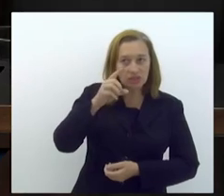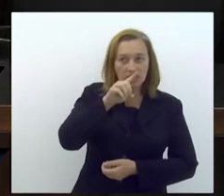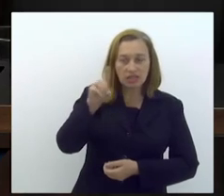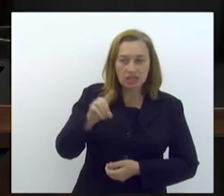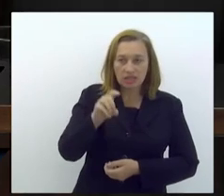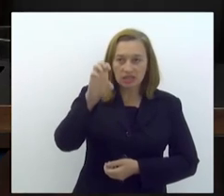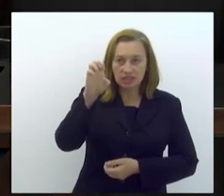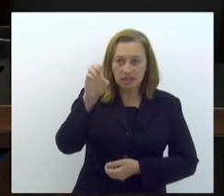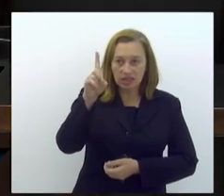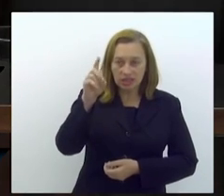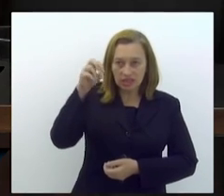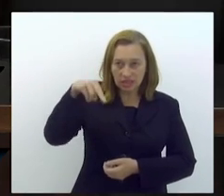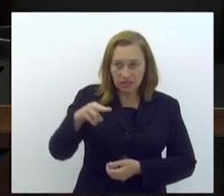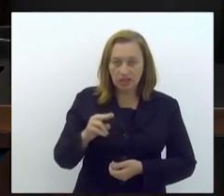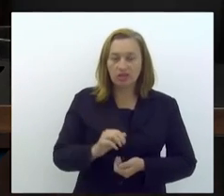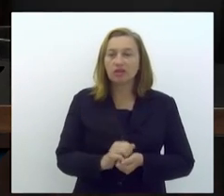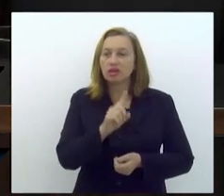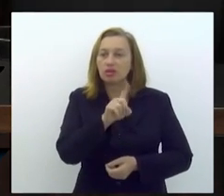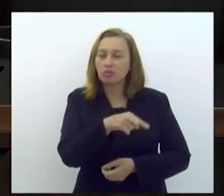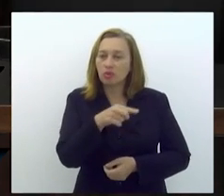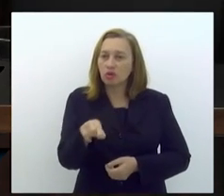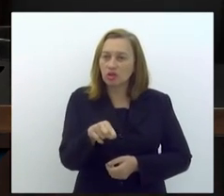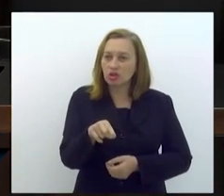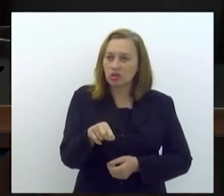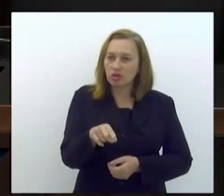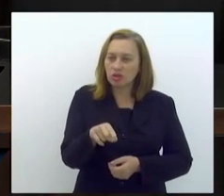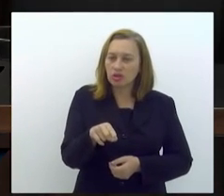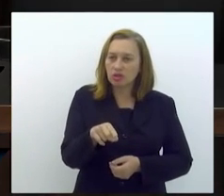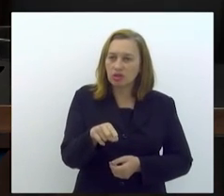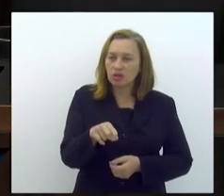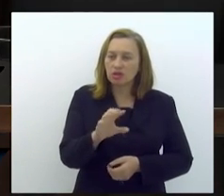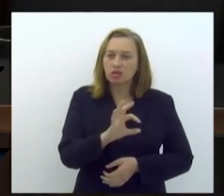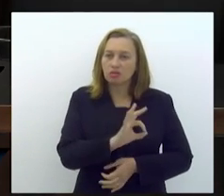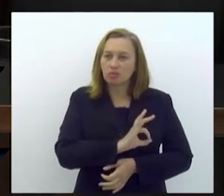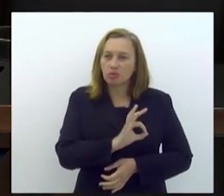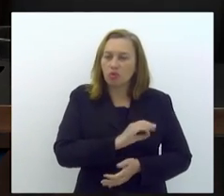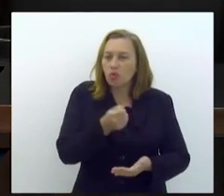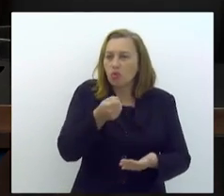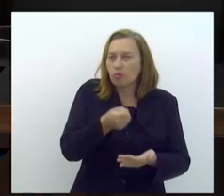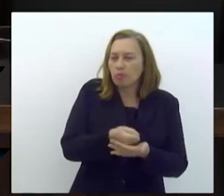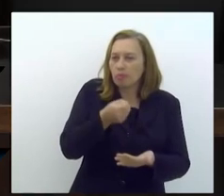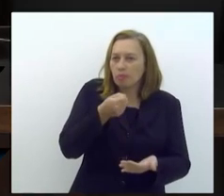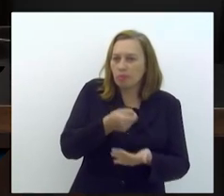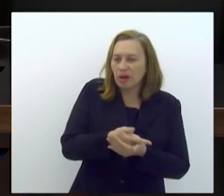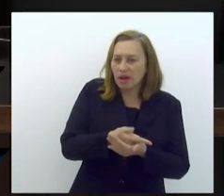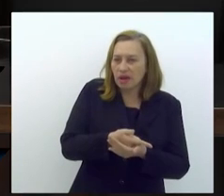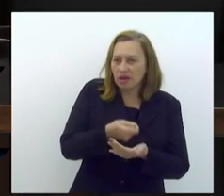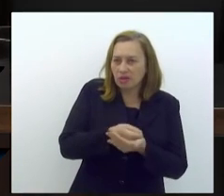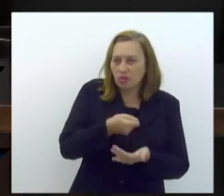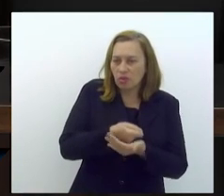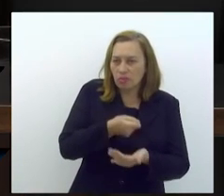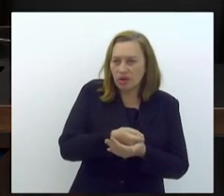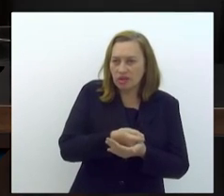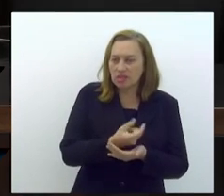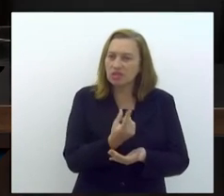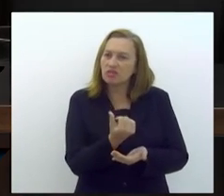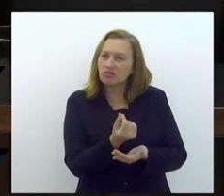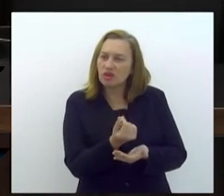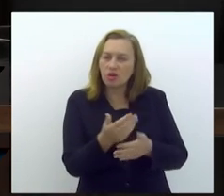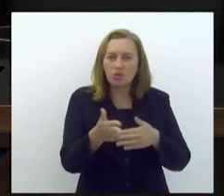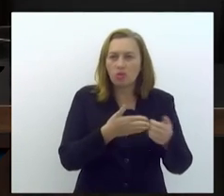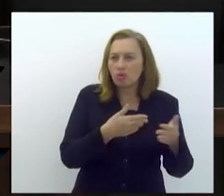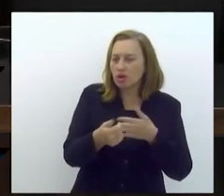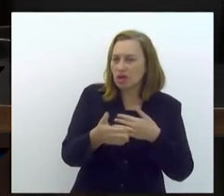zedan que proíbe o exercício do Poder de polícia cobrança de taxas e utilização de quaisquer sinais